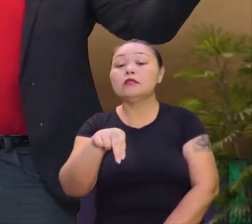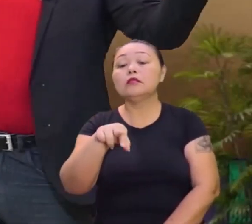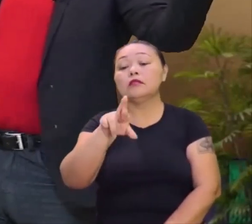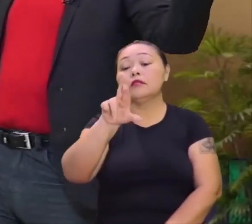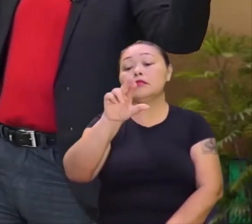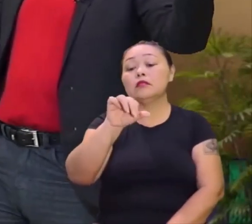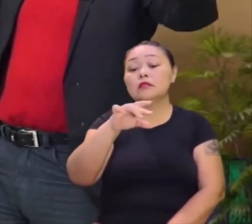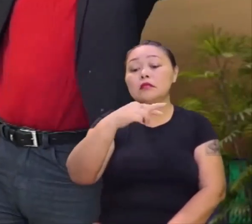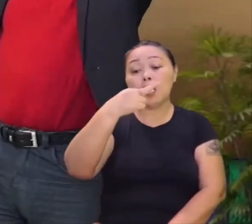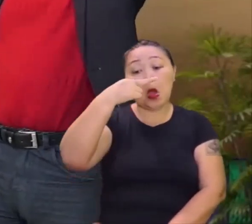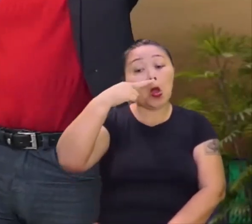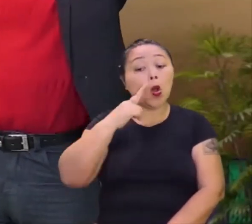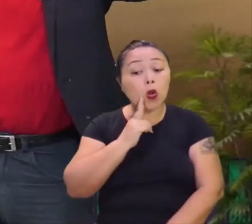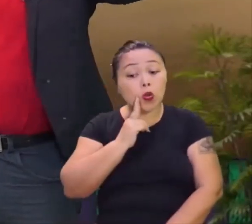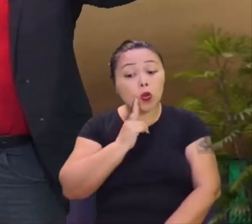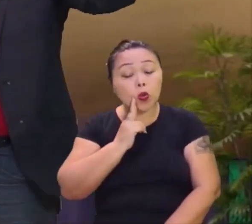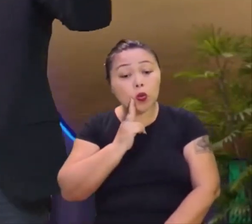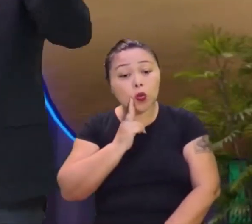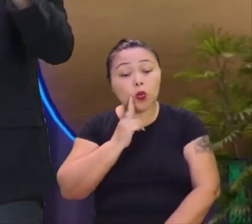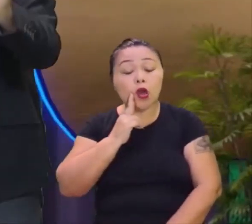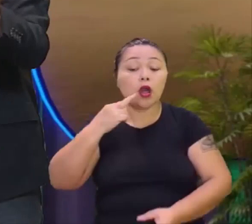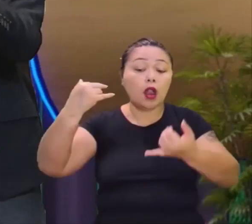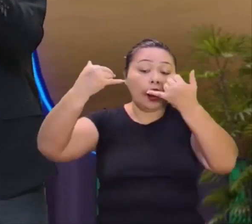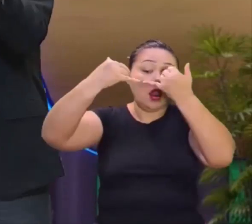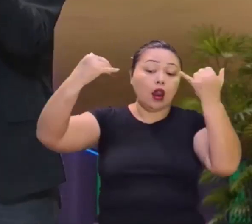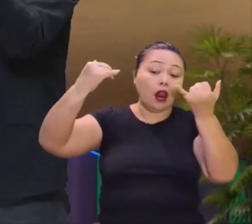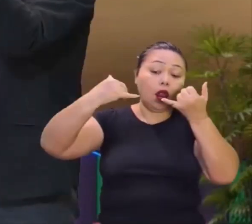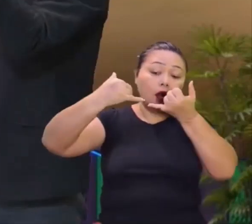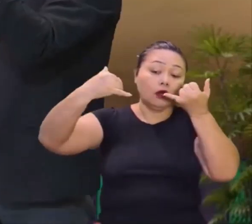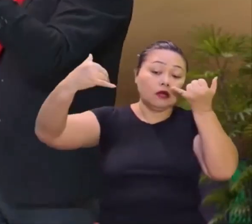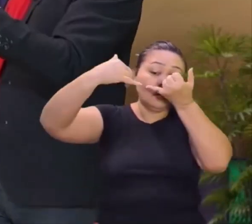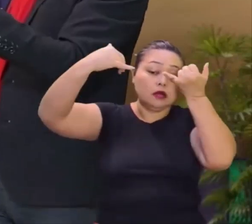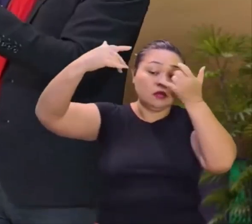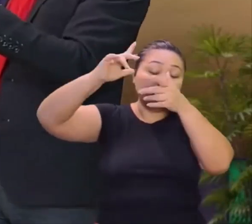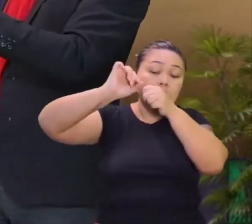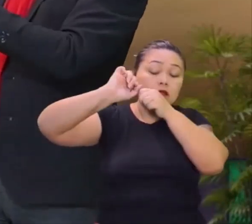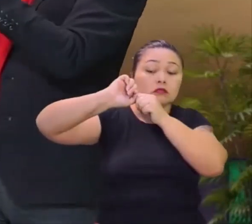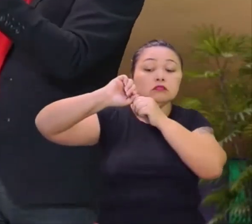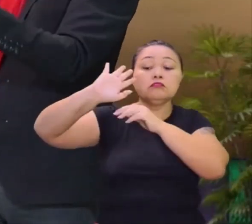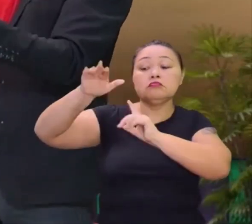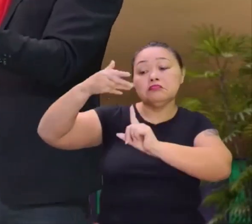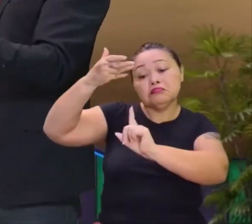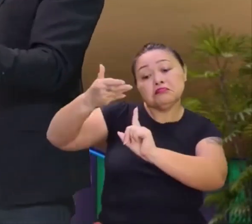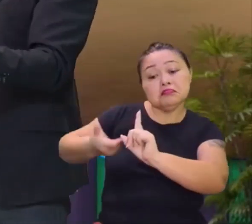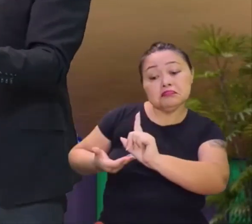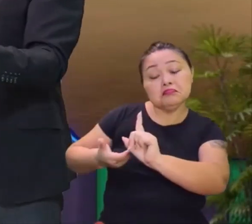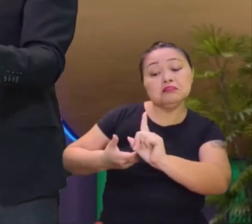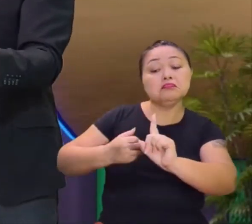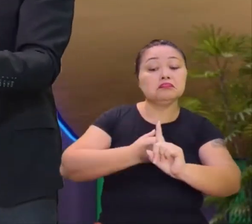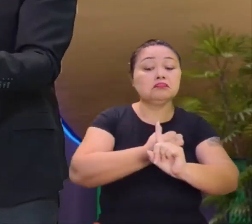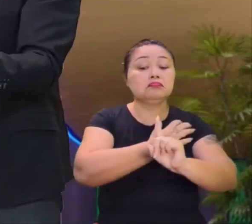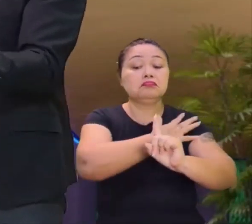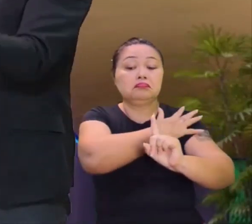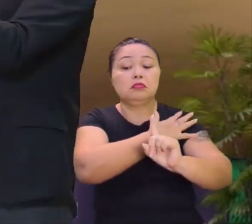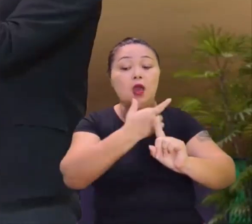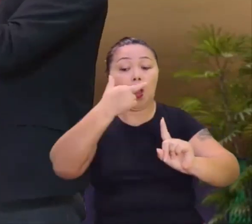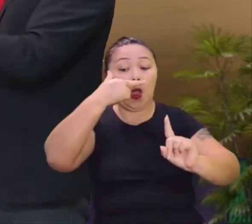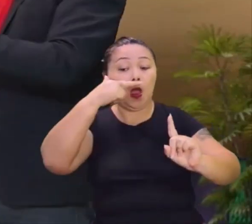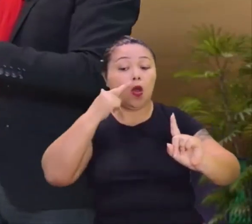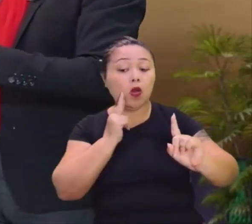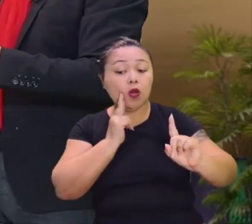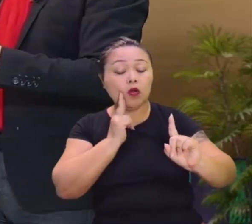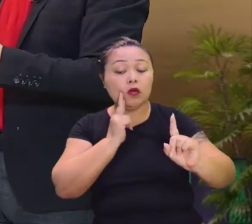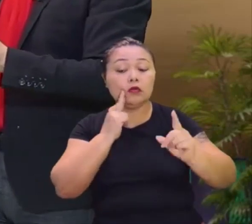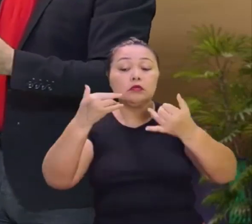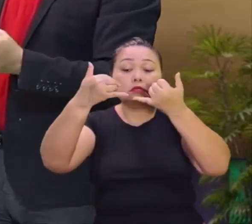Isso, Rondon. Muito bem. Rondon. Linhas telegráficas, né? Isso, foi Uma uma missão. homenagem, né, ao Marechal Rondon, que fez as